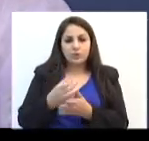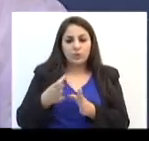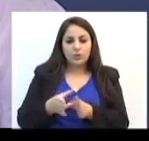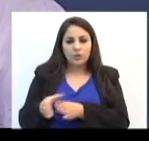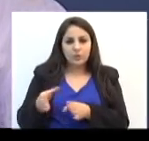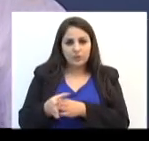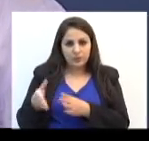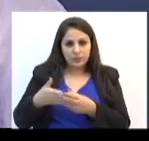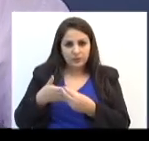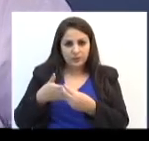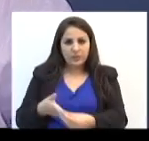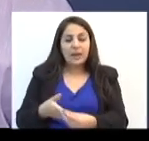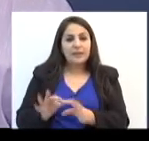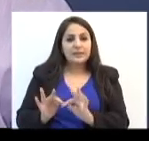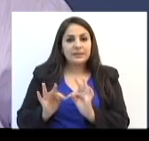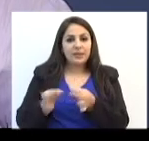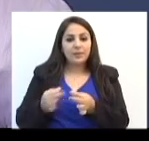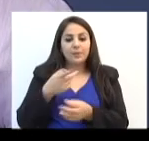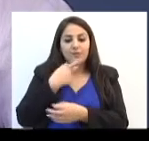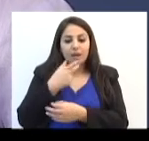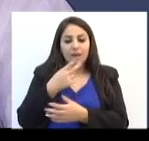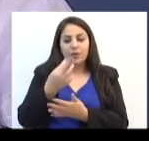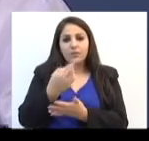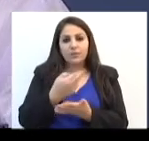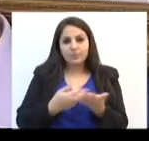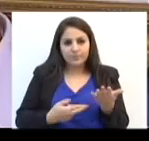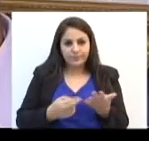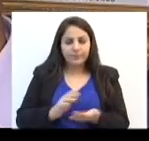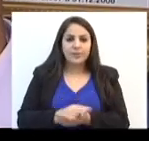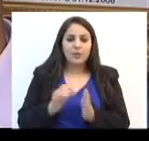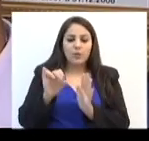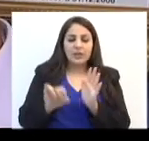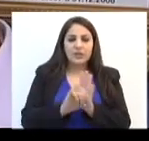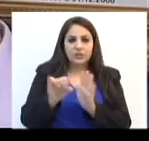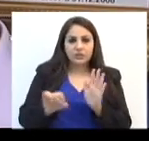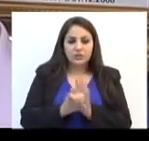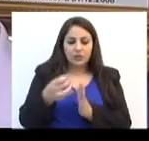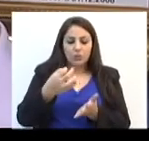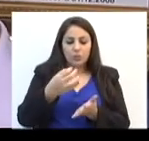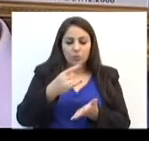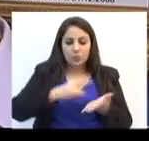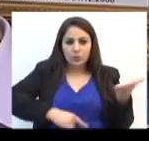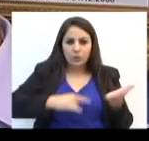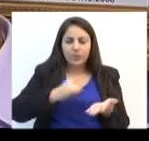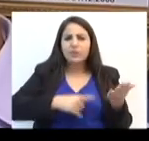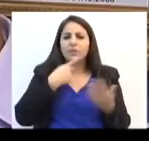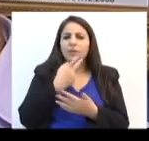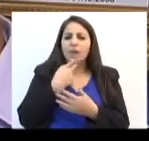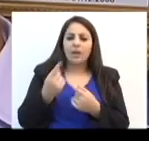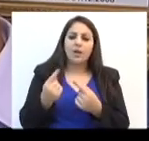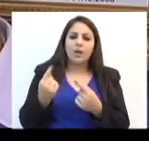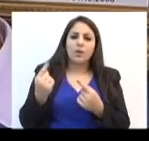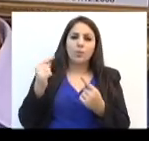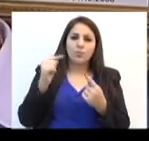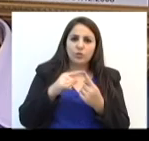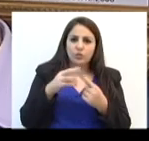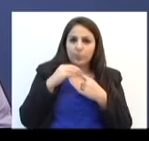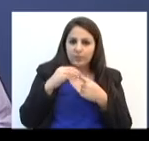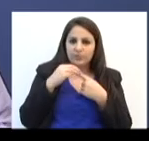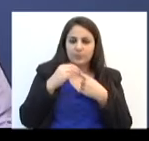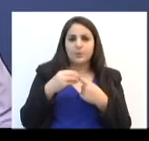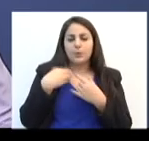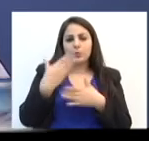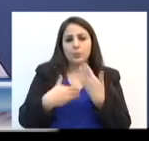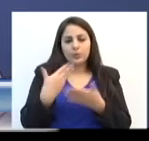para elaborar um termo de referência para o edital. O documento irá descrever as prioridades do processo.